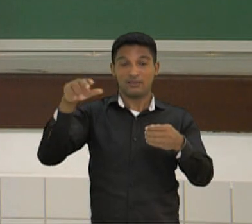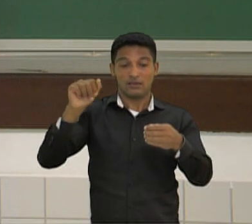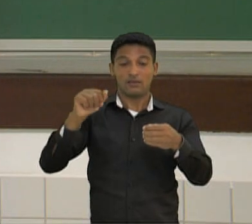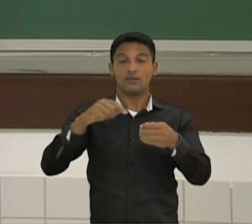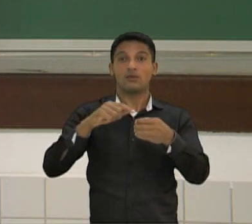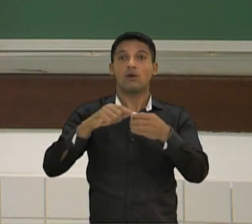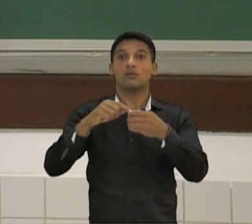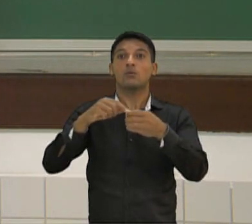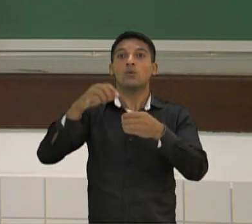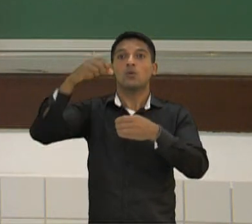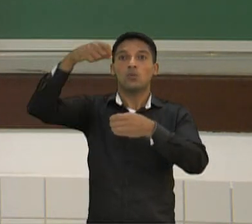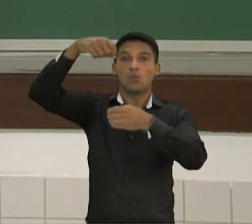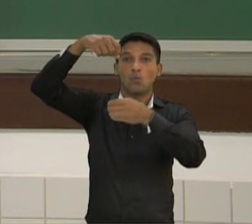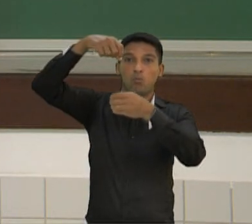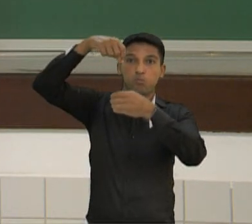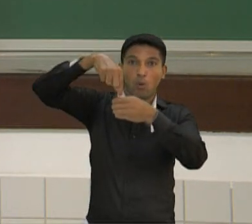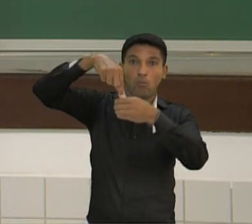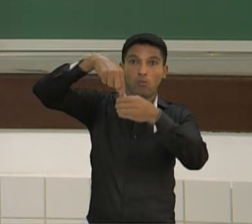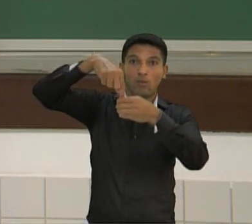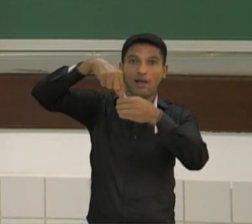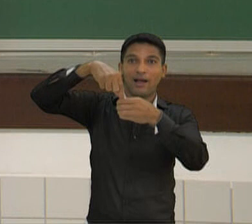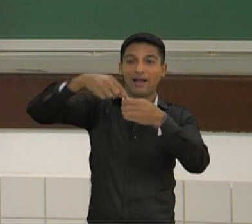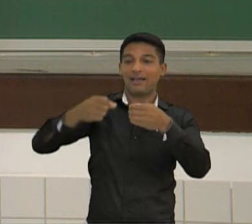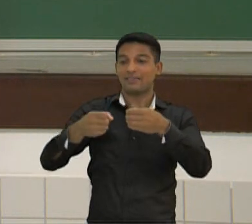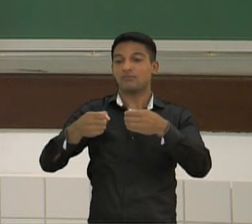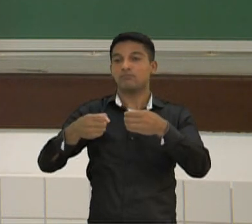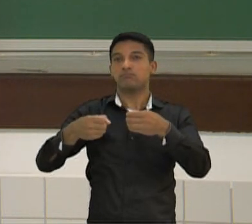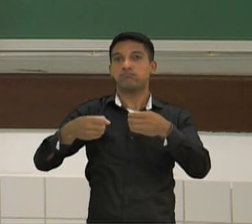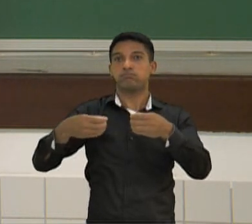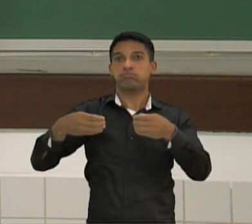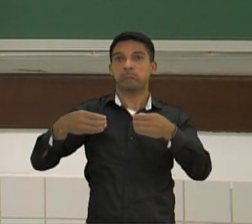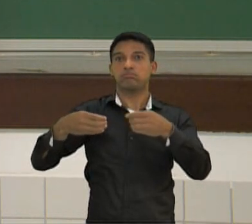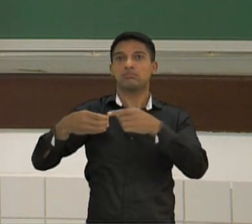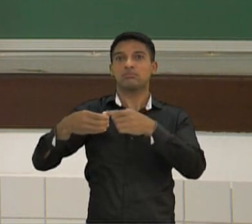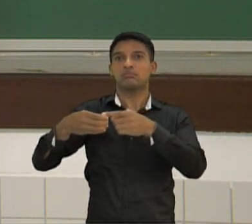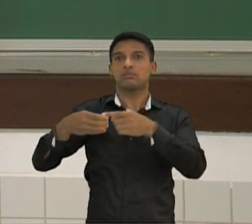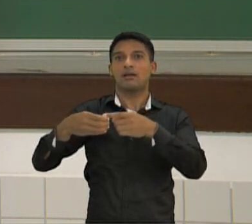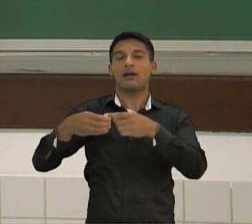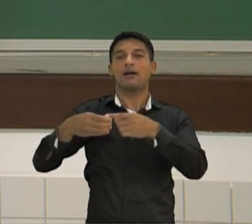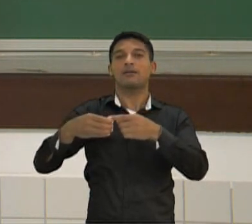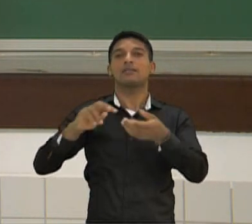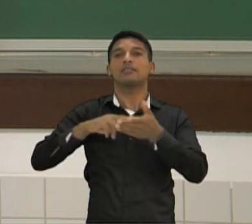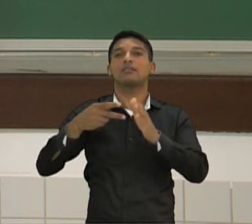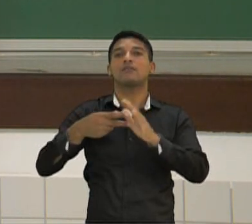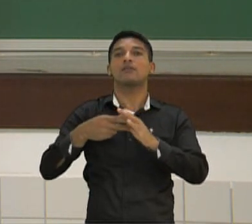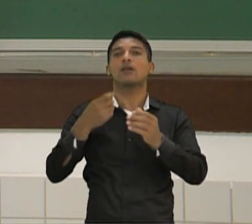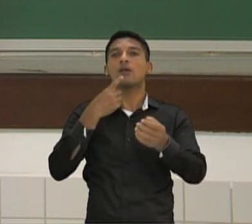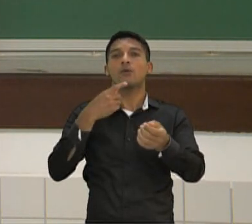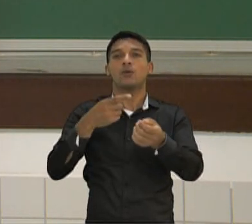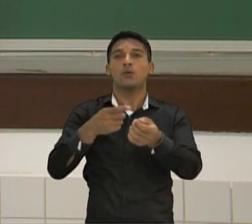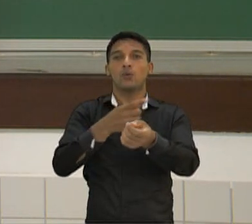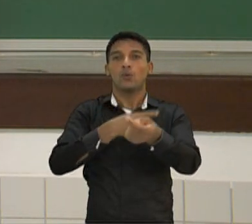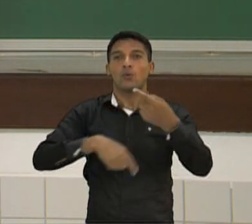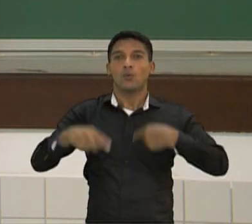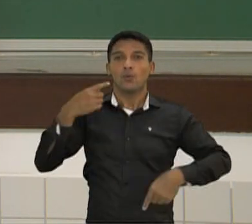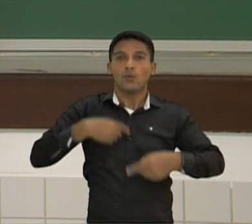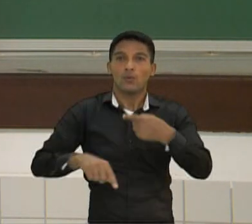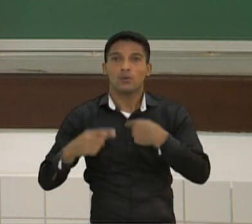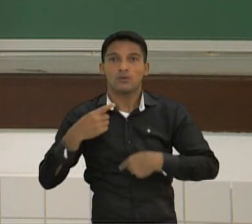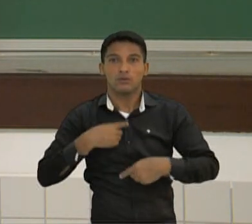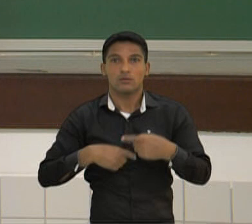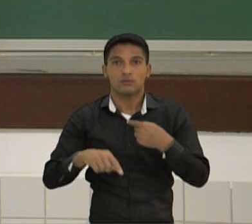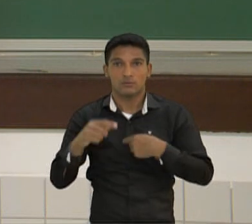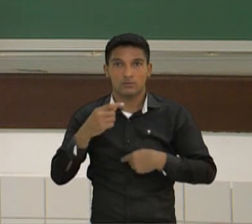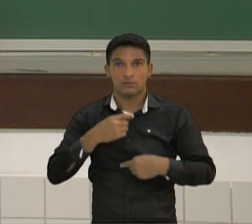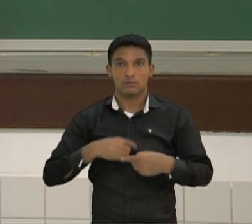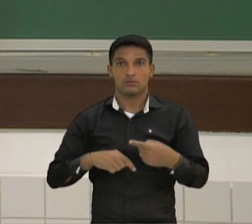que o diabetes, pessoal, é o excesso de glicose na corrente sanguínea. Não temos a quantidade necessária de insulina que permita